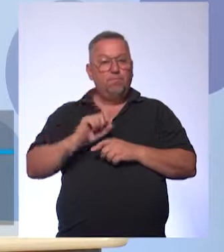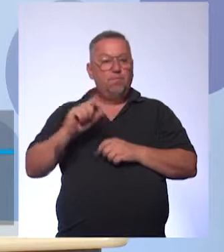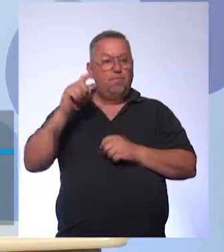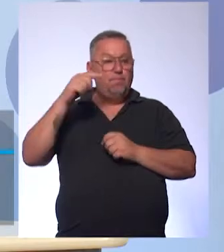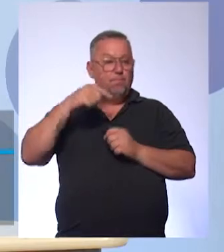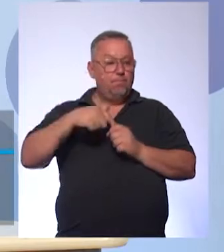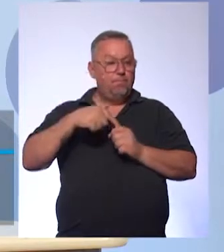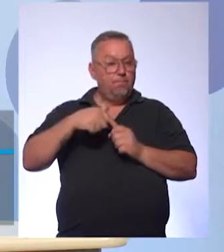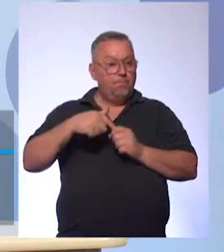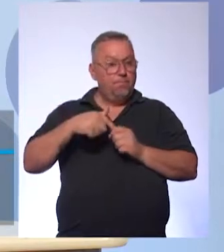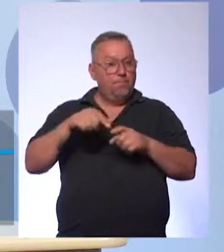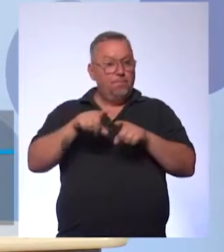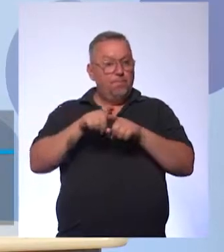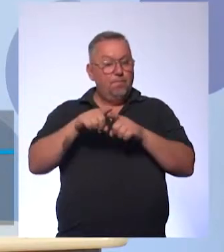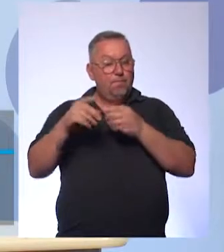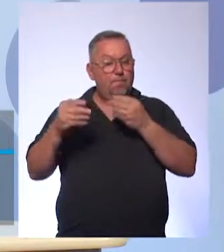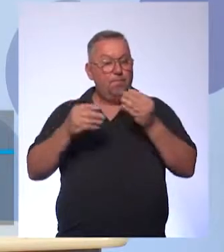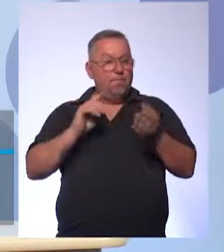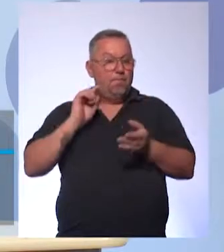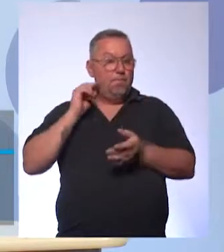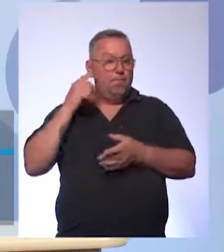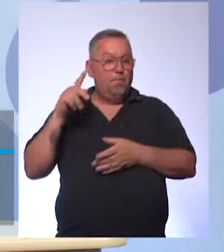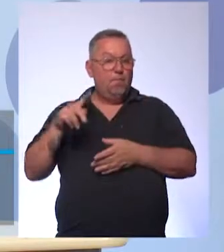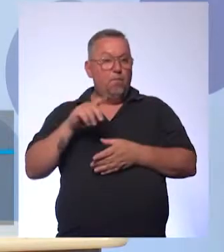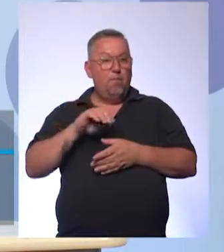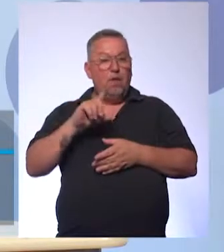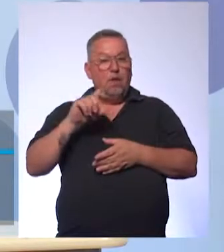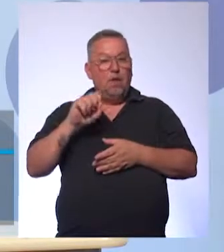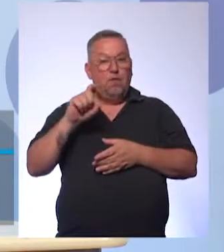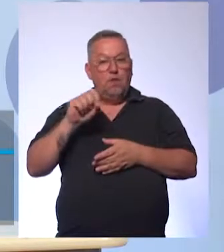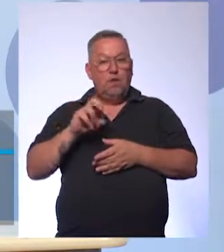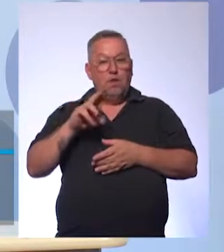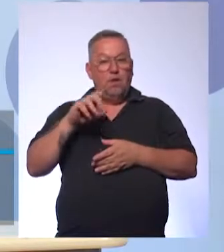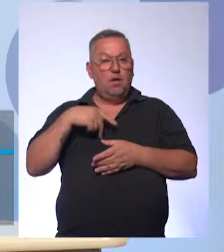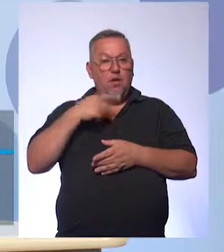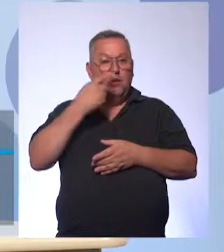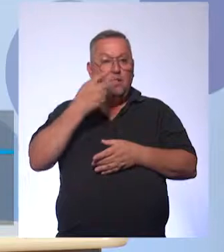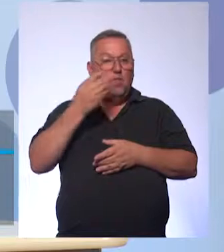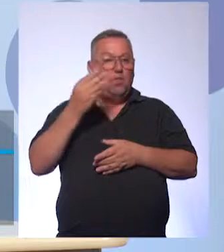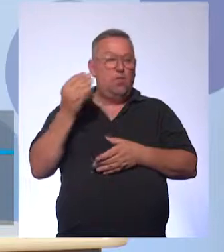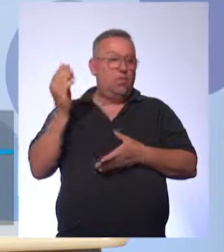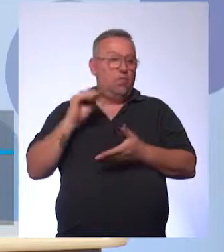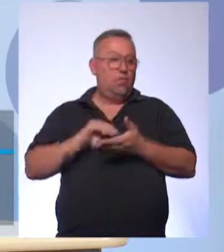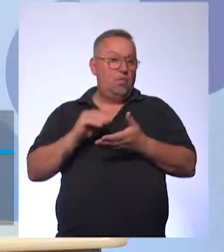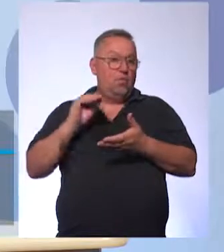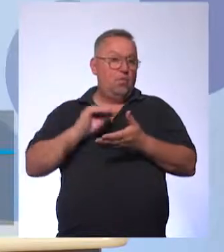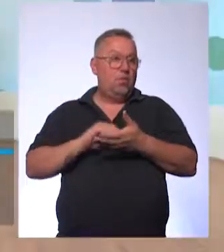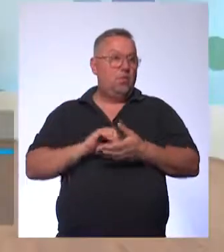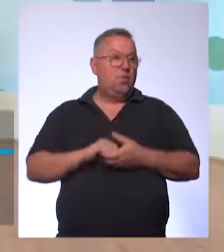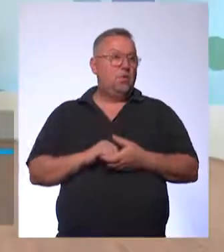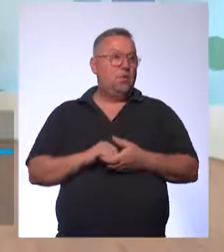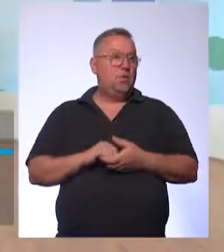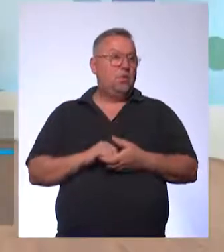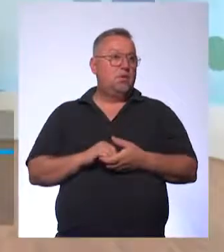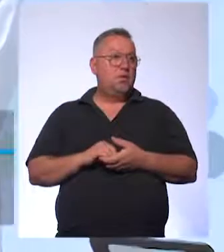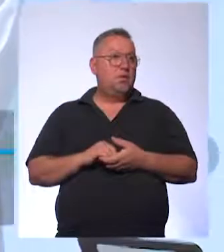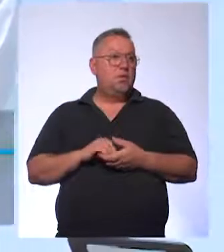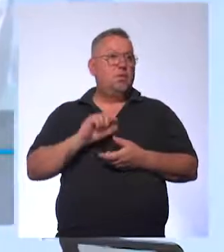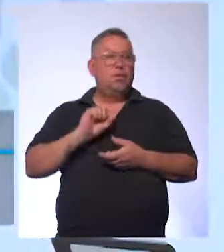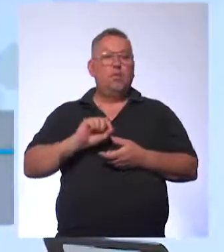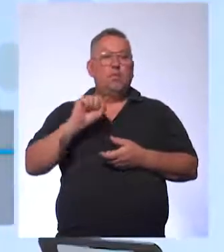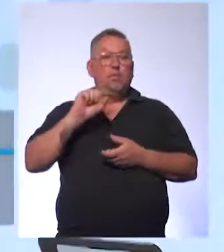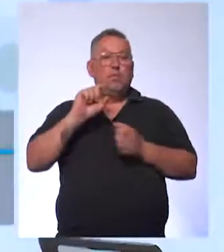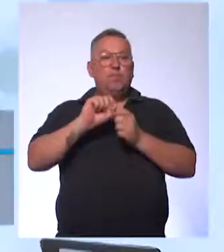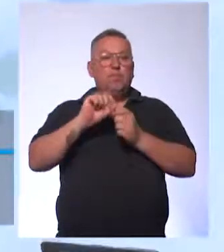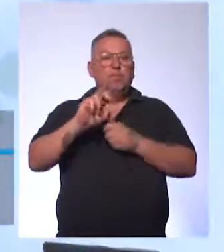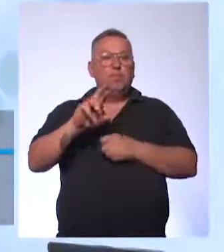gasolina e a desvantagem que traz poluição, que é do professor Alexandre, acompanhando aí o que perfeito. muitos escreveram. Perfeito. Gente, então, como sempre, né, eu fiz a